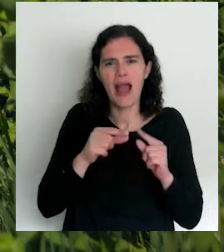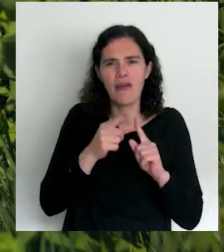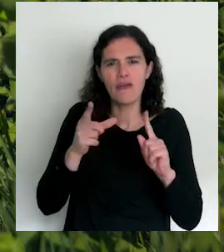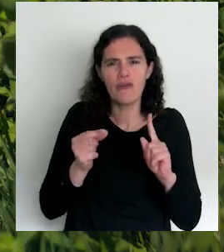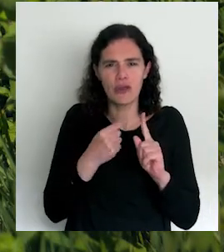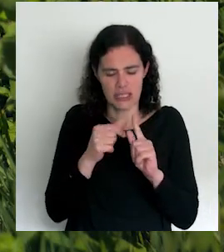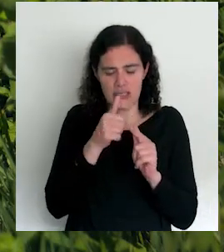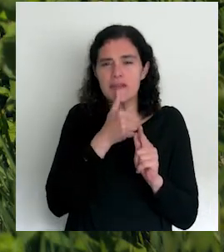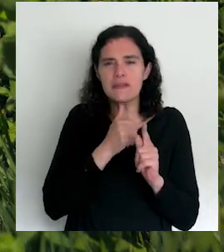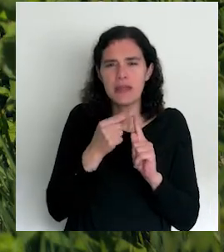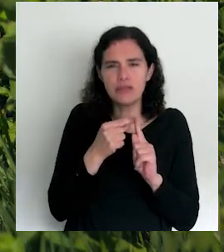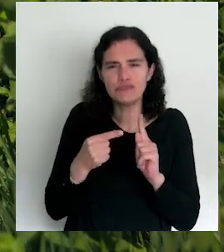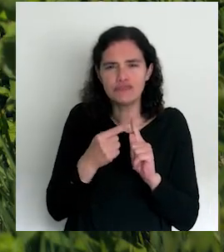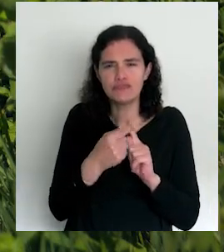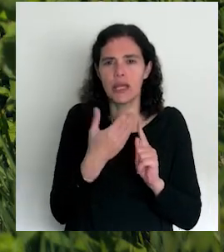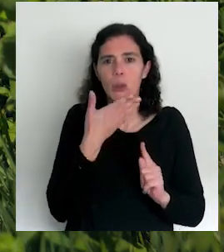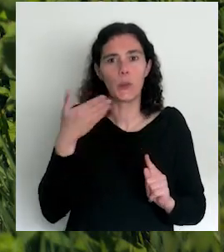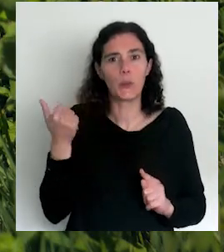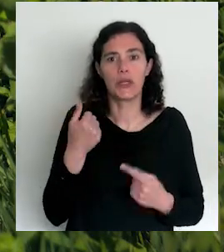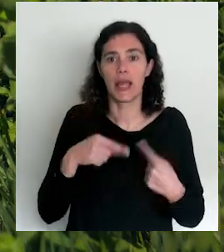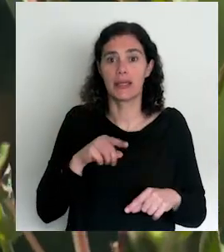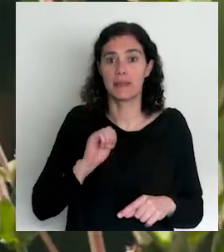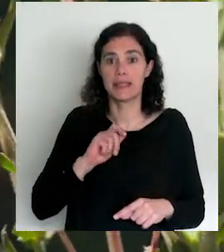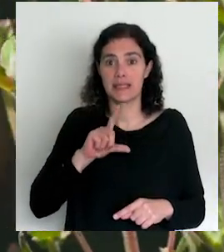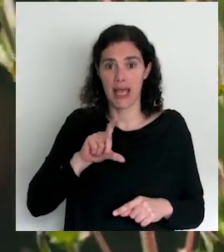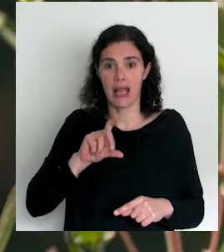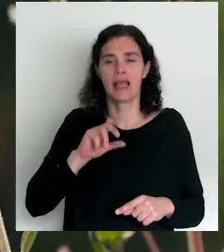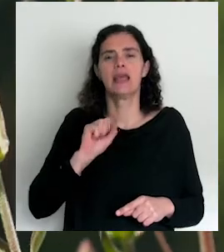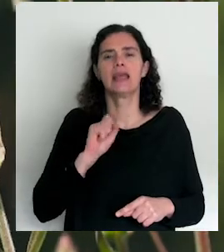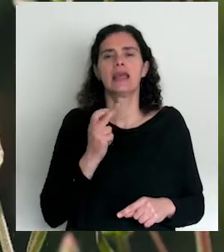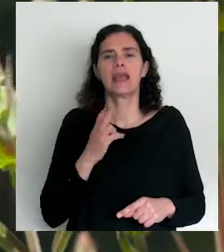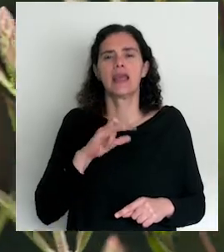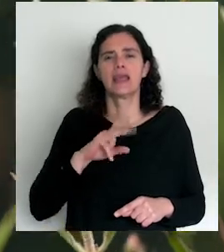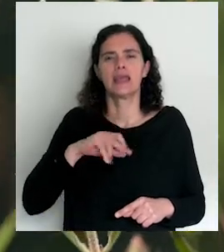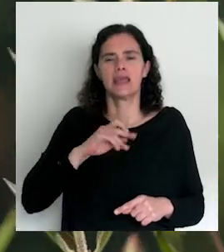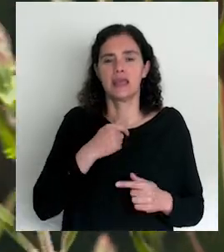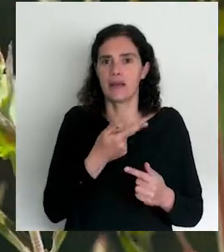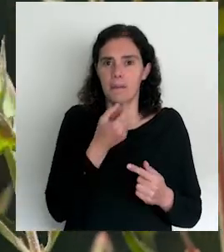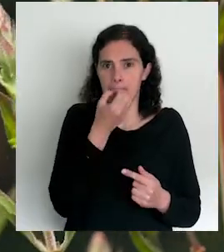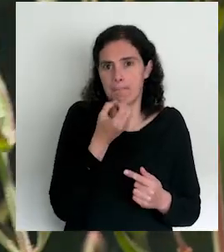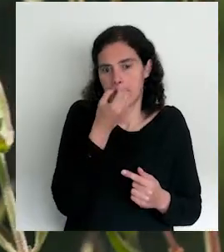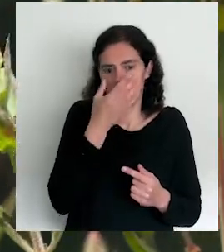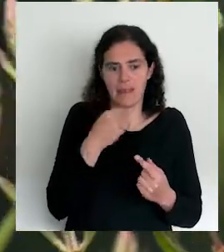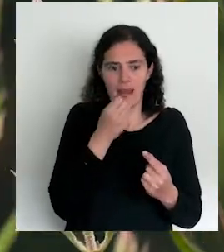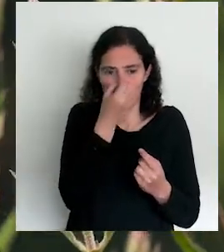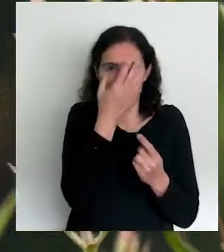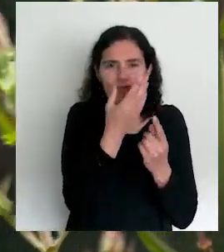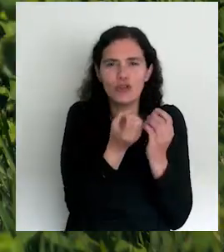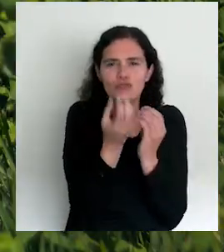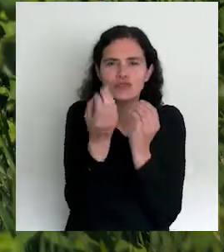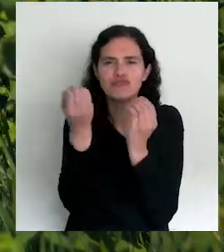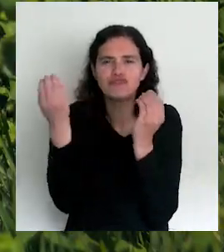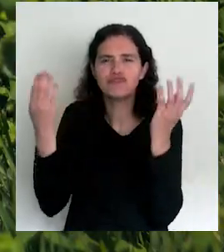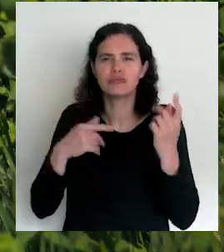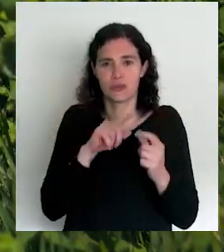da água, e que tem umas folhinhas com as nervuras vermelhas, que é muito bonita. Temos a salgueirinha, que é uma planta que fica com uma floração muito bonita no